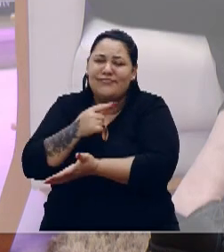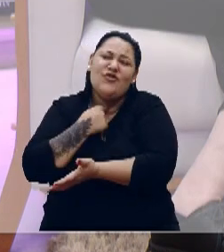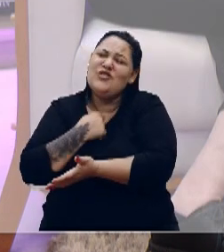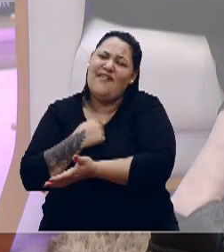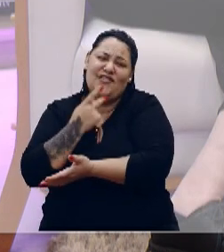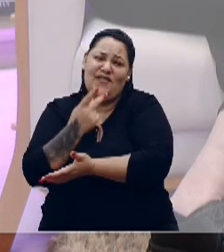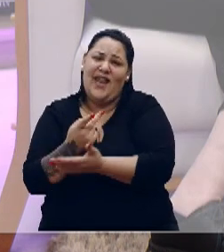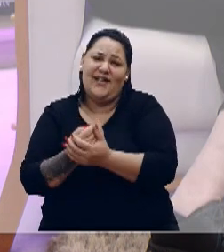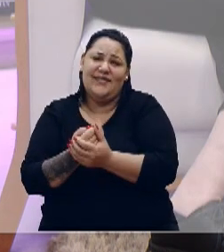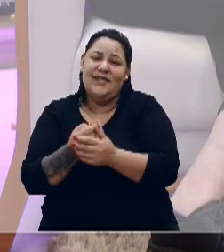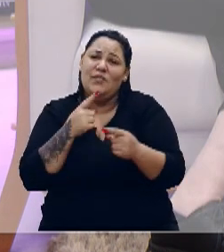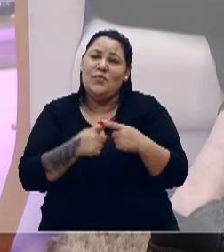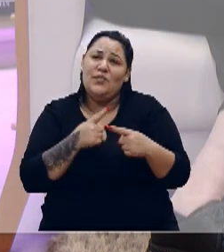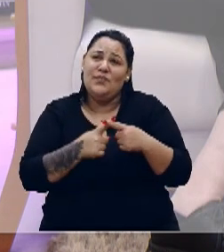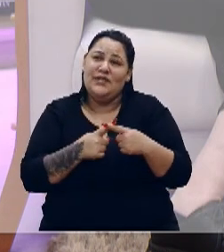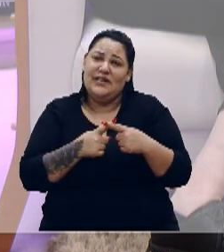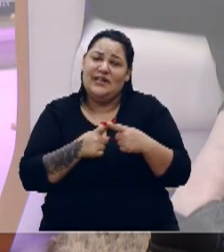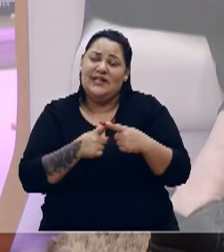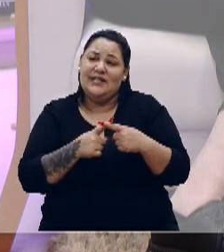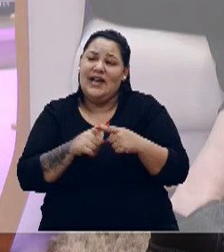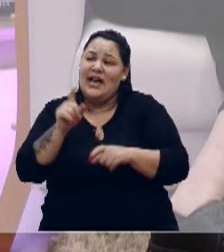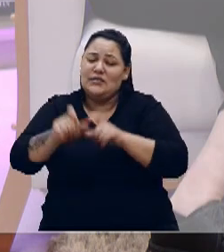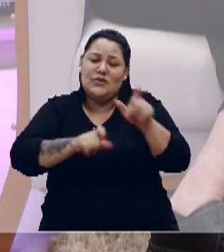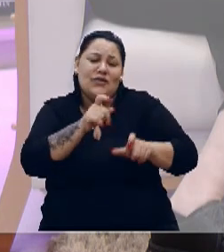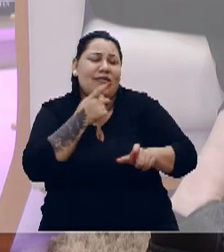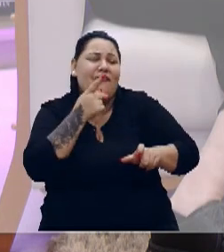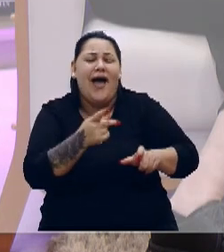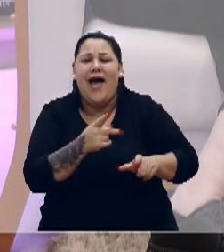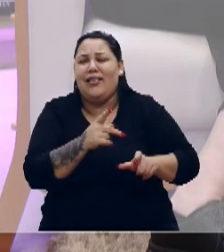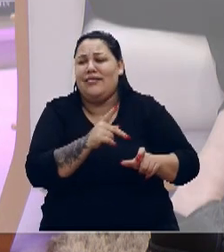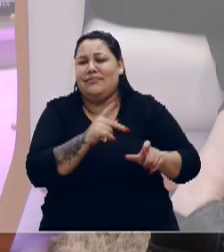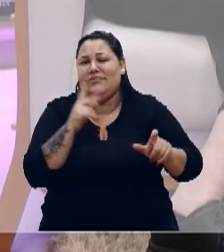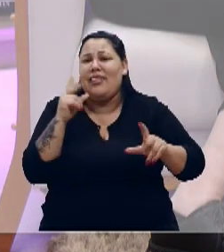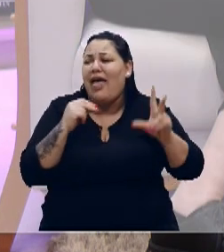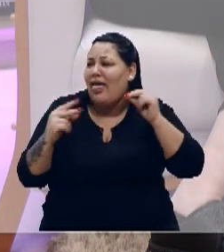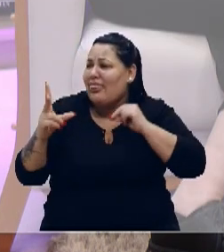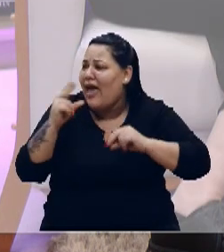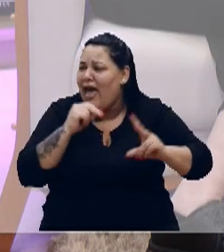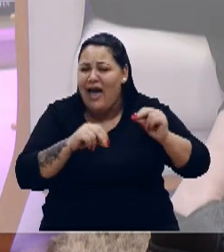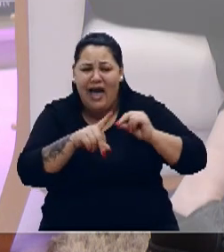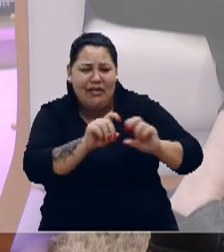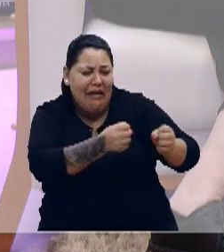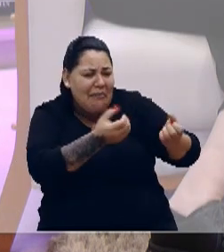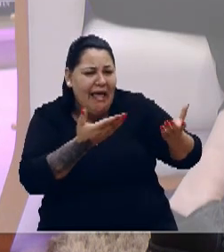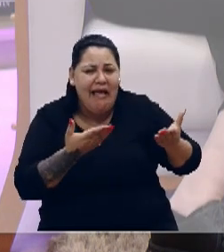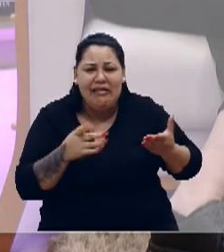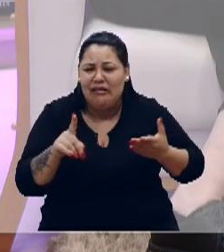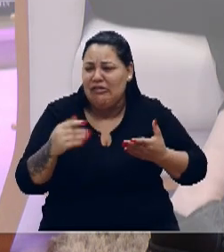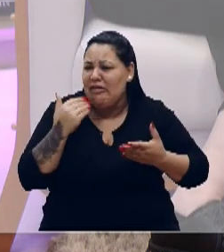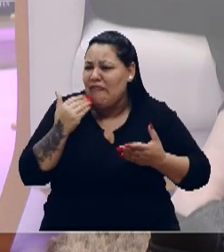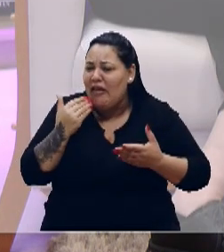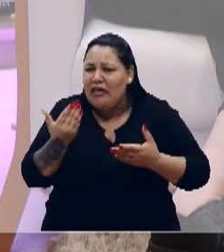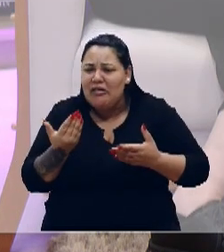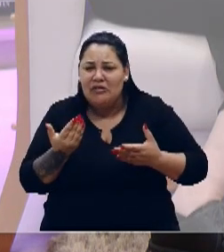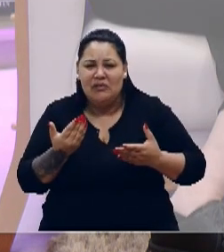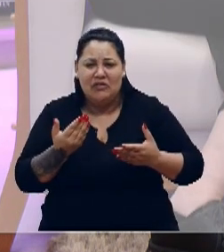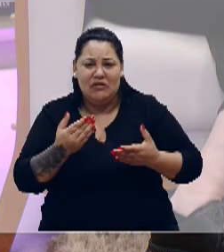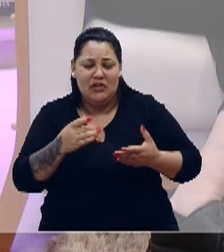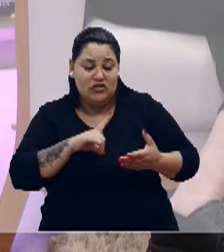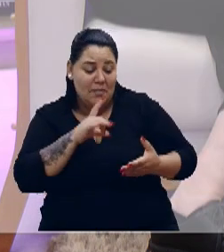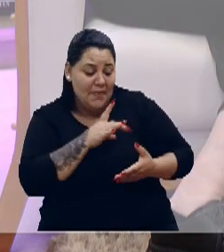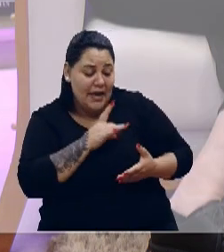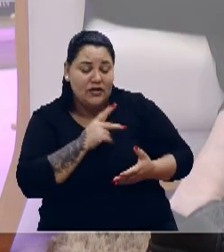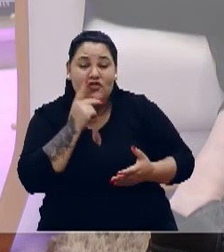falou antes. Eu sou quebrada, tenho alguma coisa, sou imperfeita. Eu não sei se eu vou conseguir. Eu tinha medo. Tinha medo